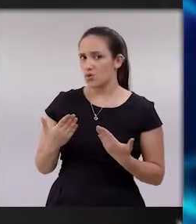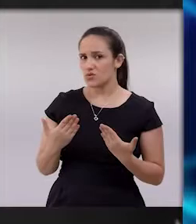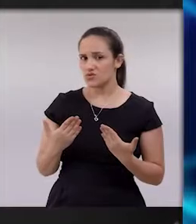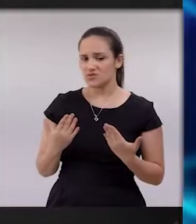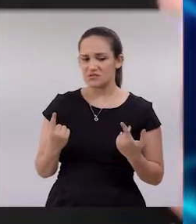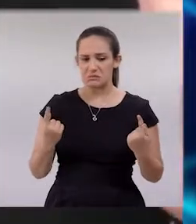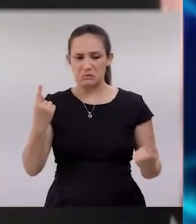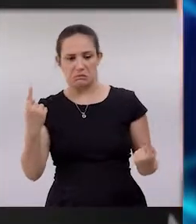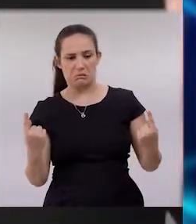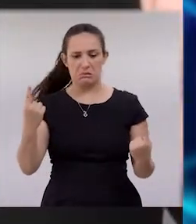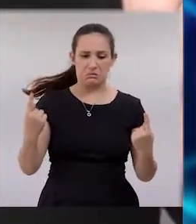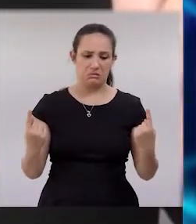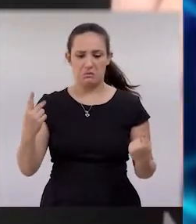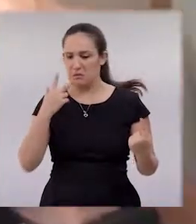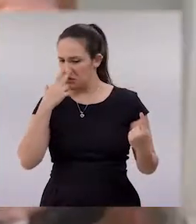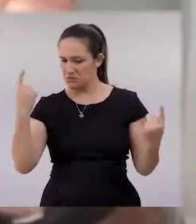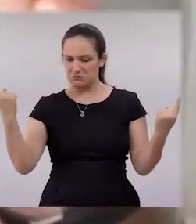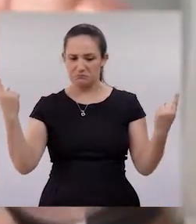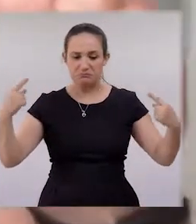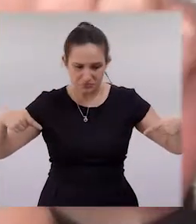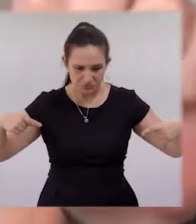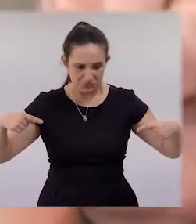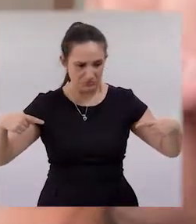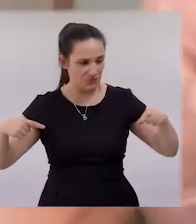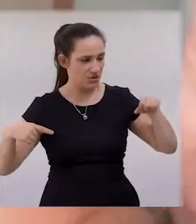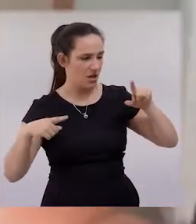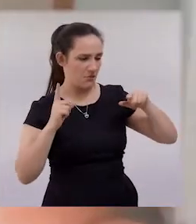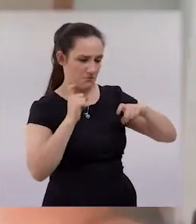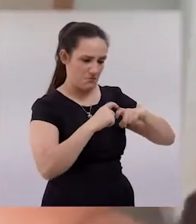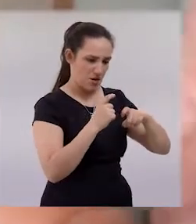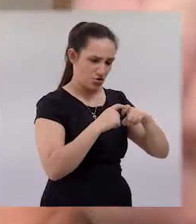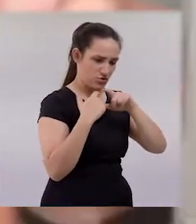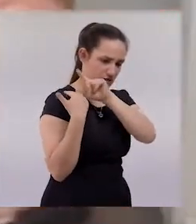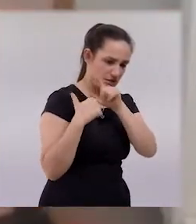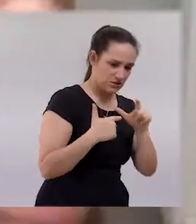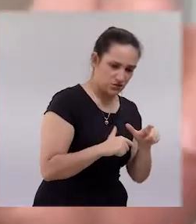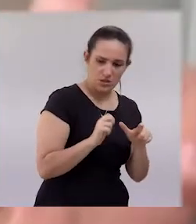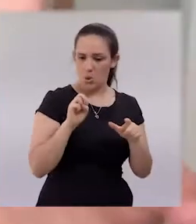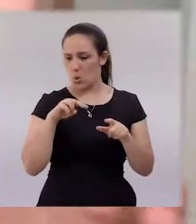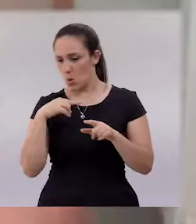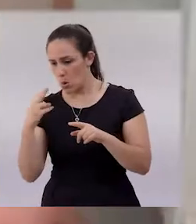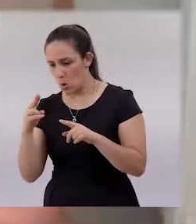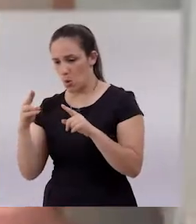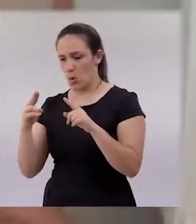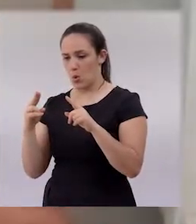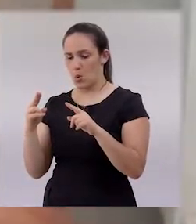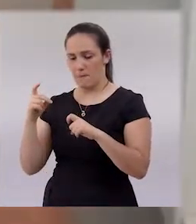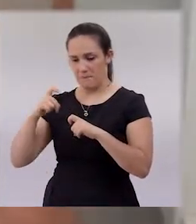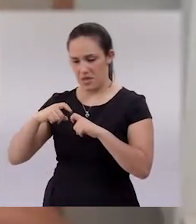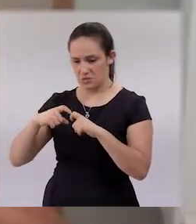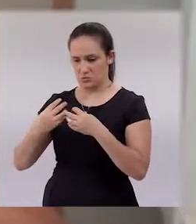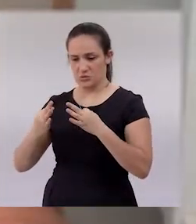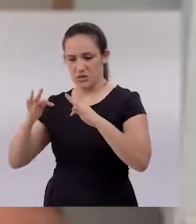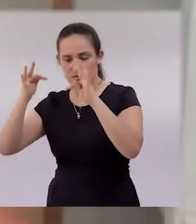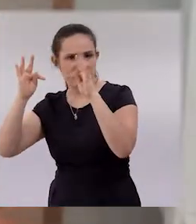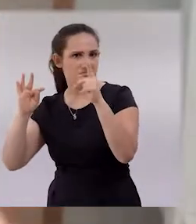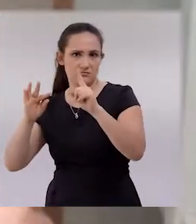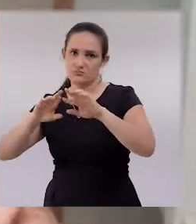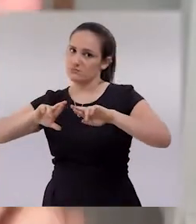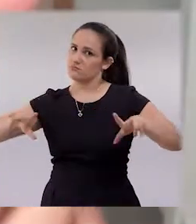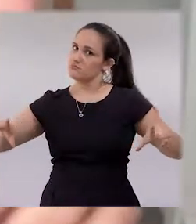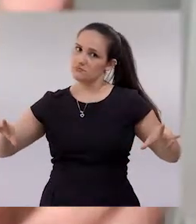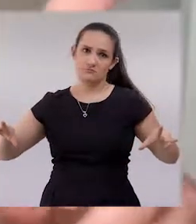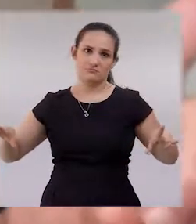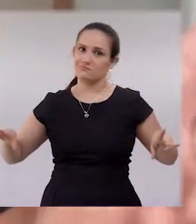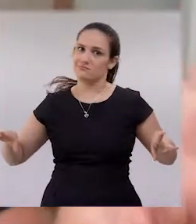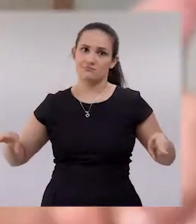dualidade entre medicina convencional e telemedicina. Não existe um embate aí. Na